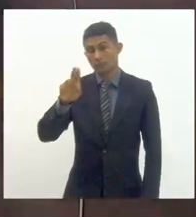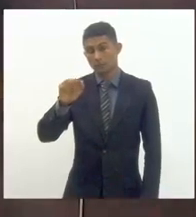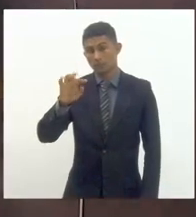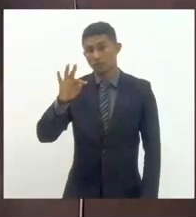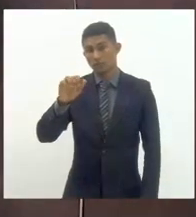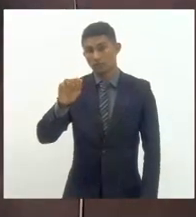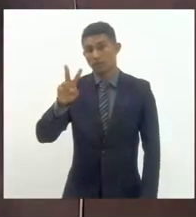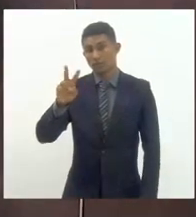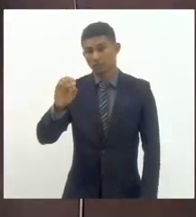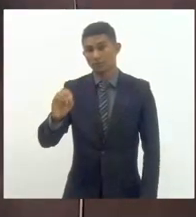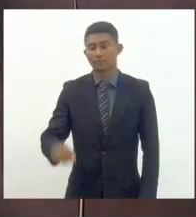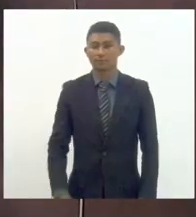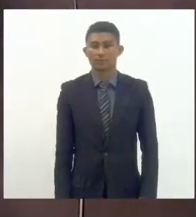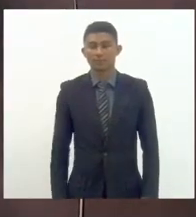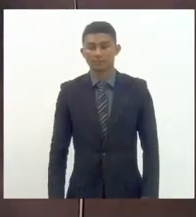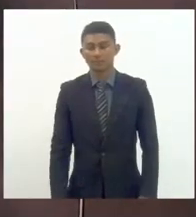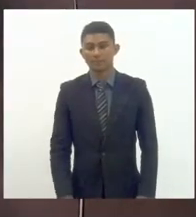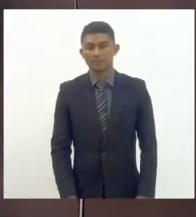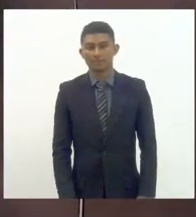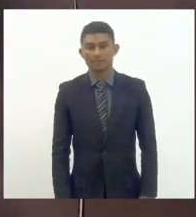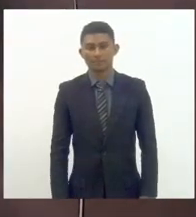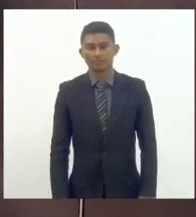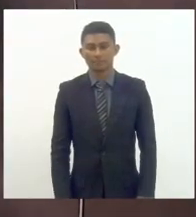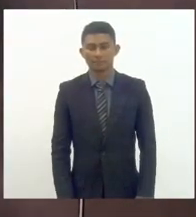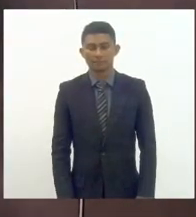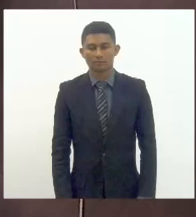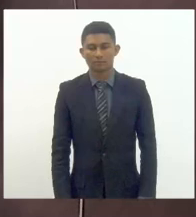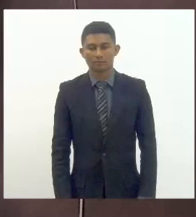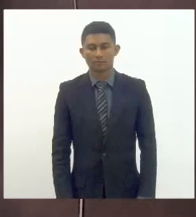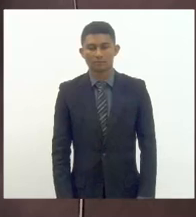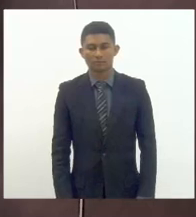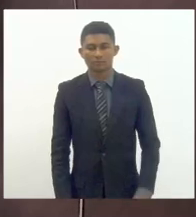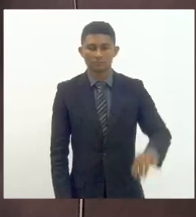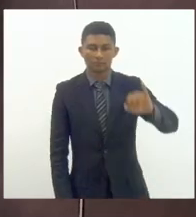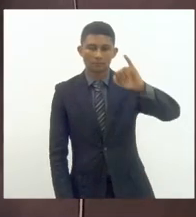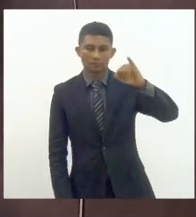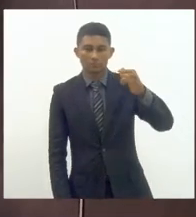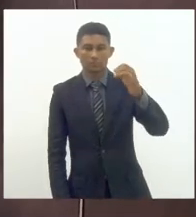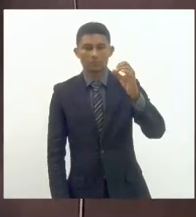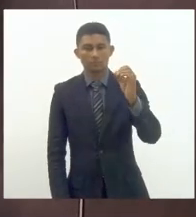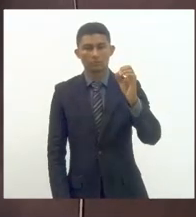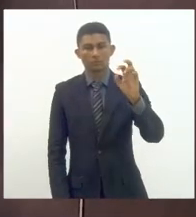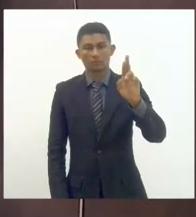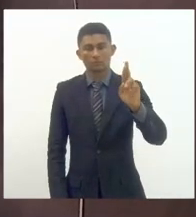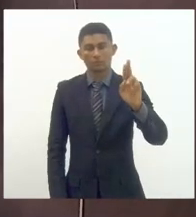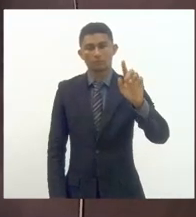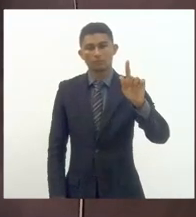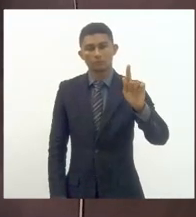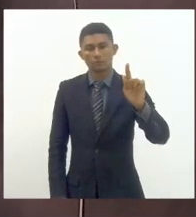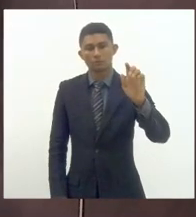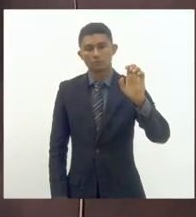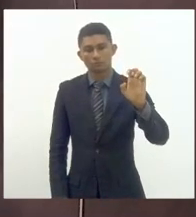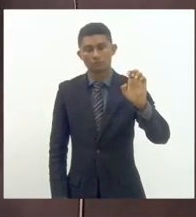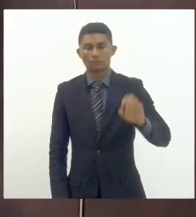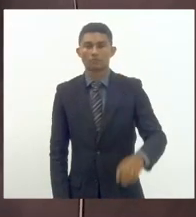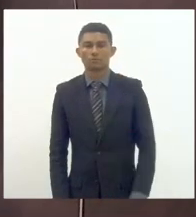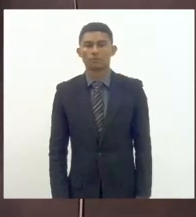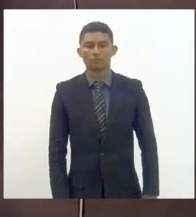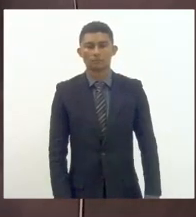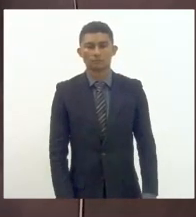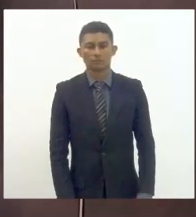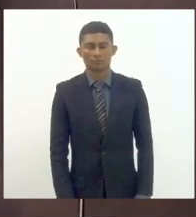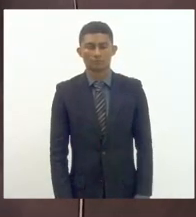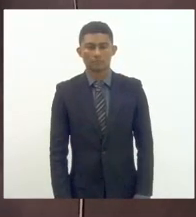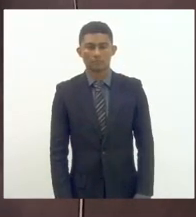Tutuca. Deputado Gustavo Tutuca. Deputado Jorge Felipe Neto. Aqui, ó. Tem 30 e poucos anos que esse filme.